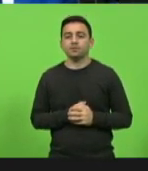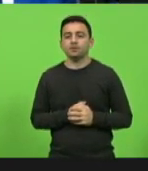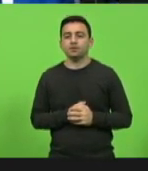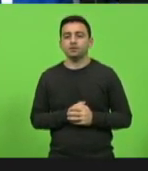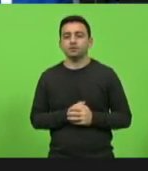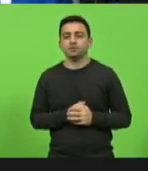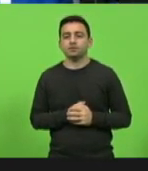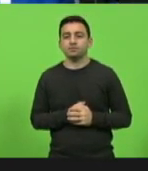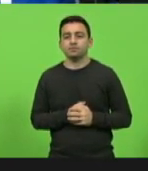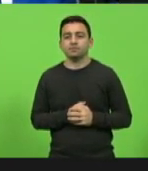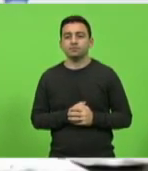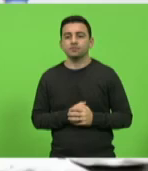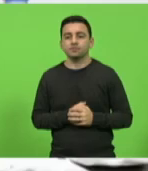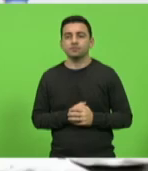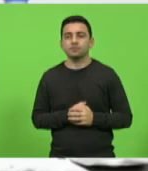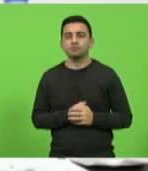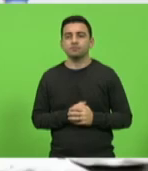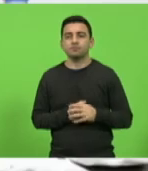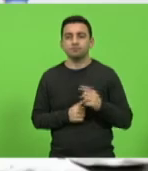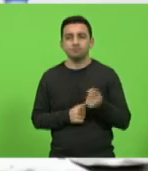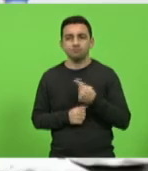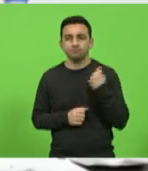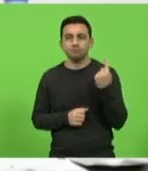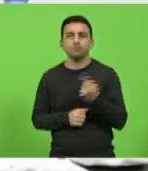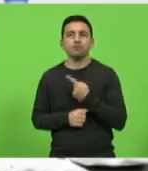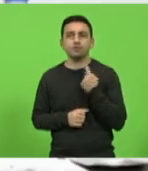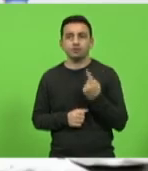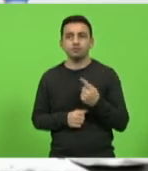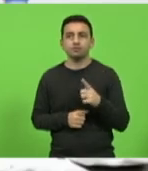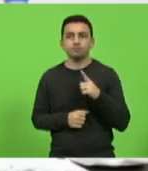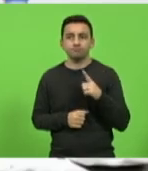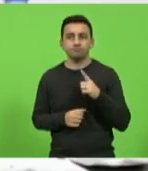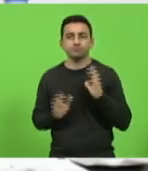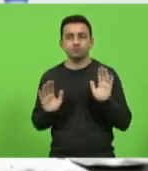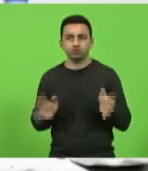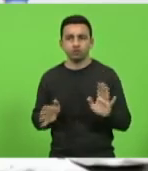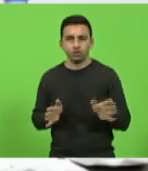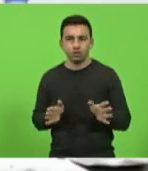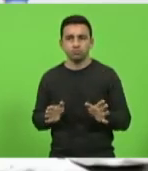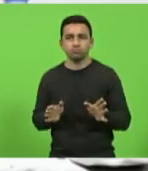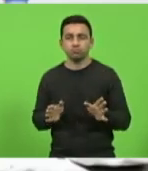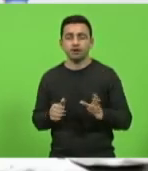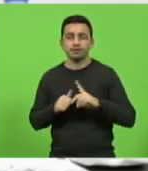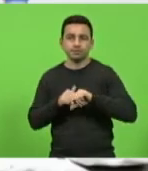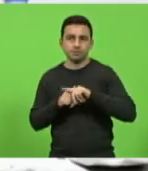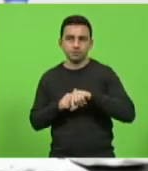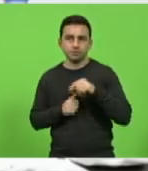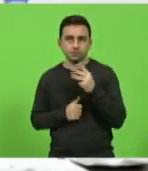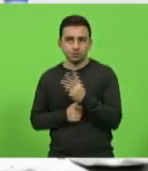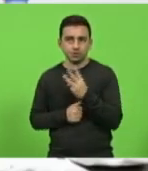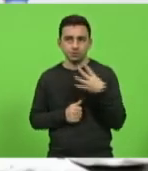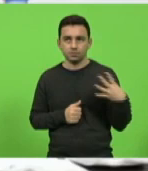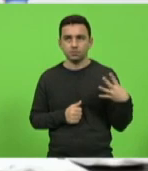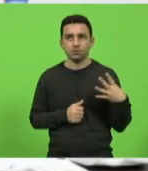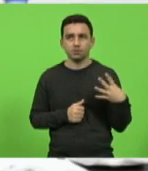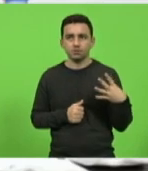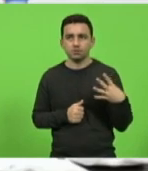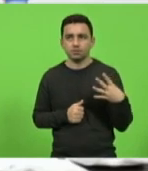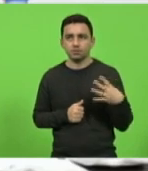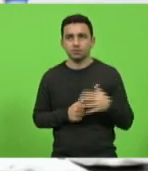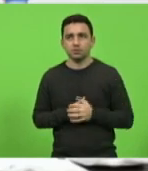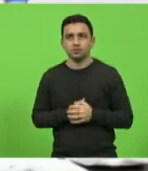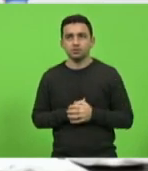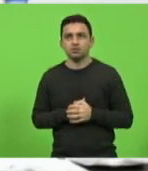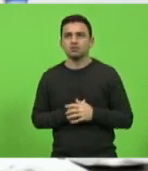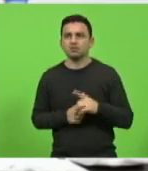e nós estamos então é nesta fase do artigo 34 alguma